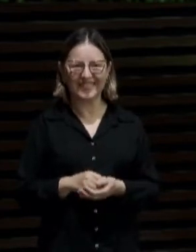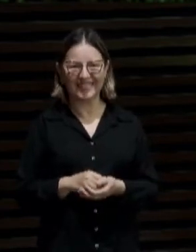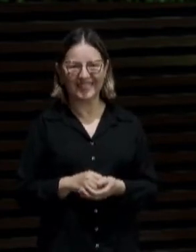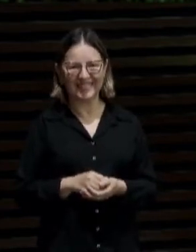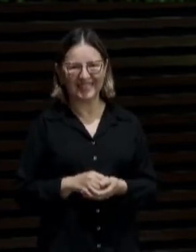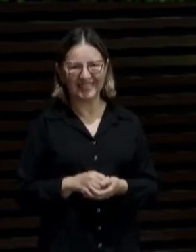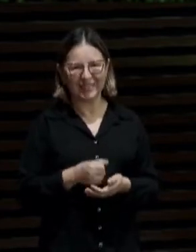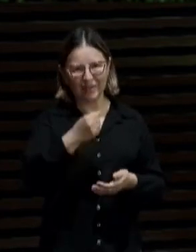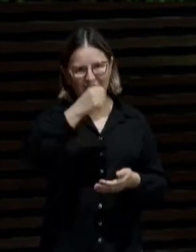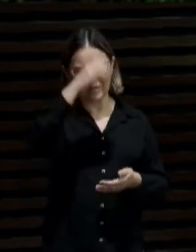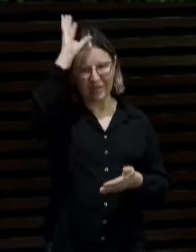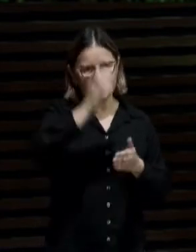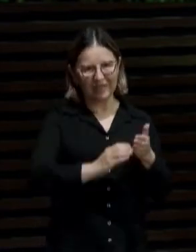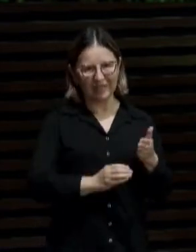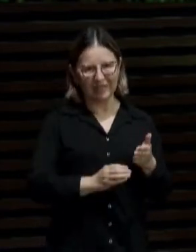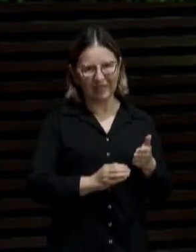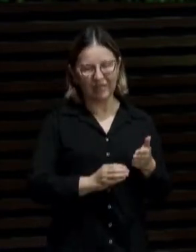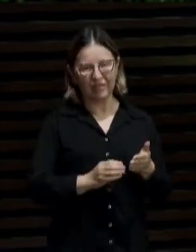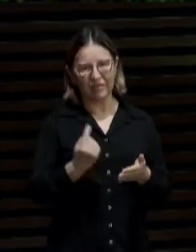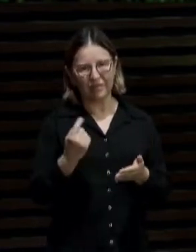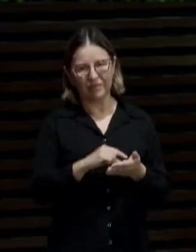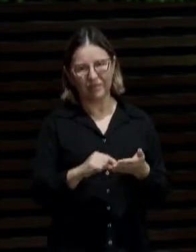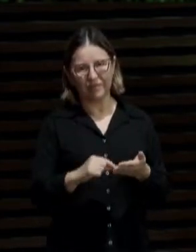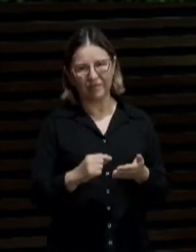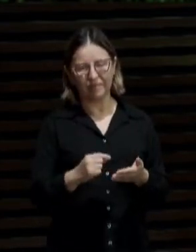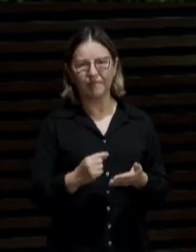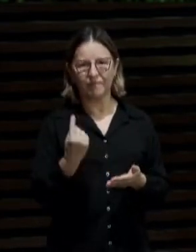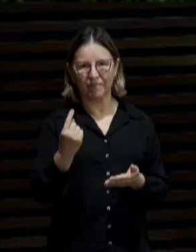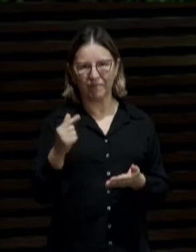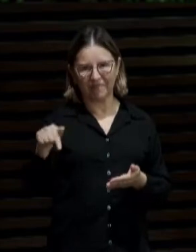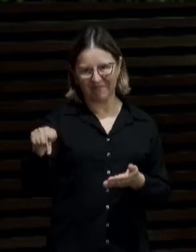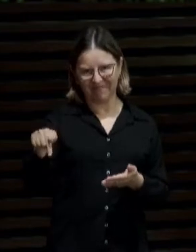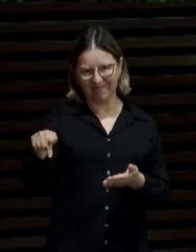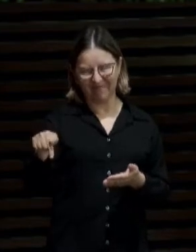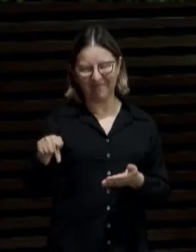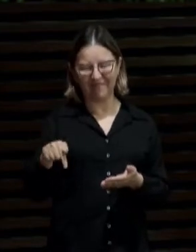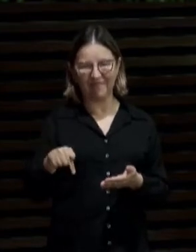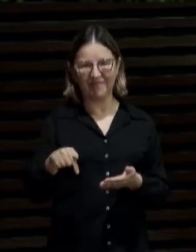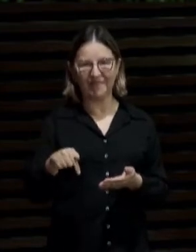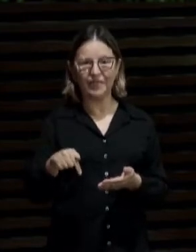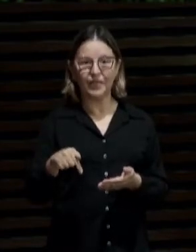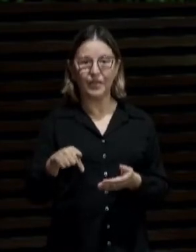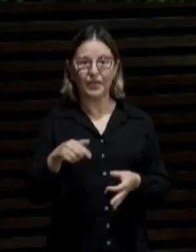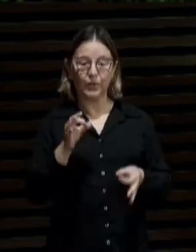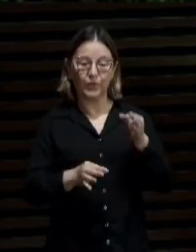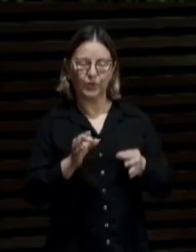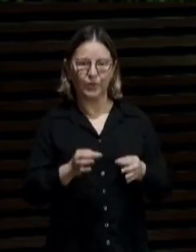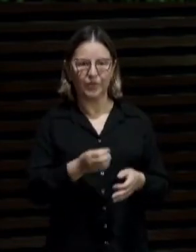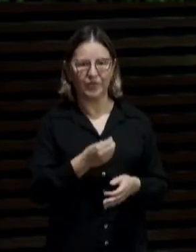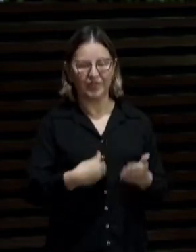Em Romanos 1,17 a gente vê esse versículo. Romanos 1,17 fala: o justo viverá por fé. E